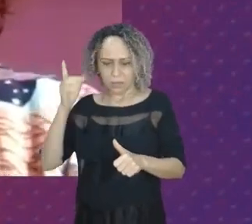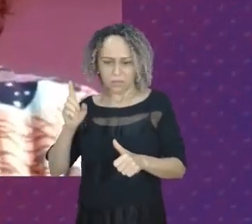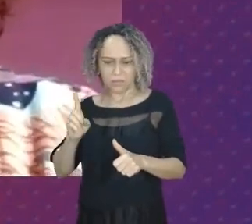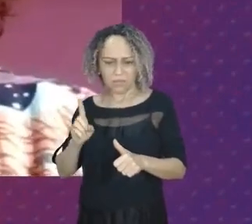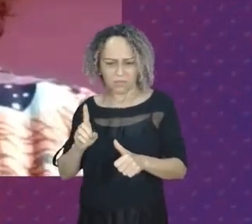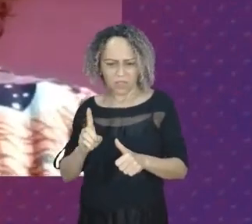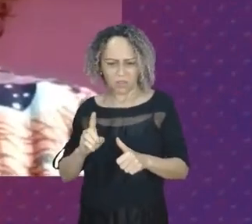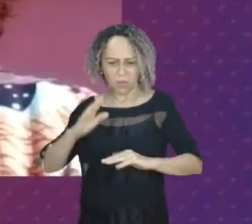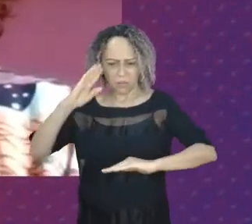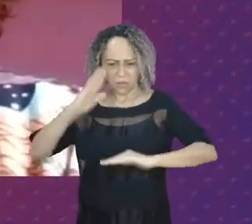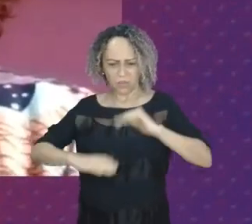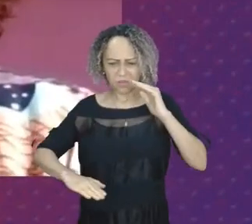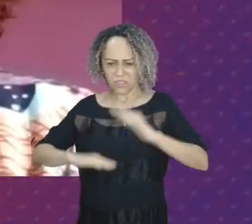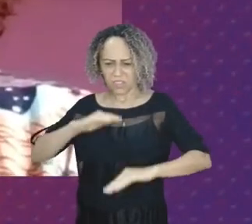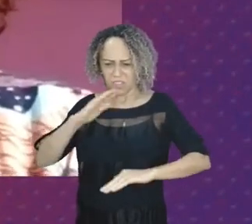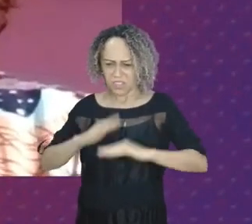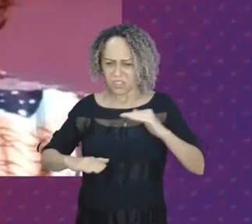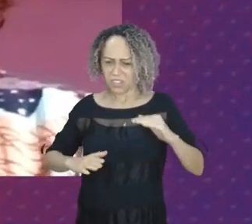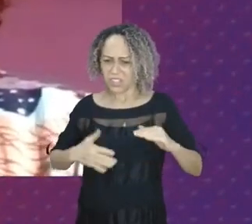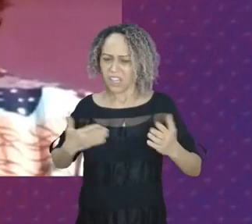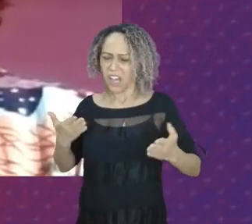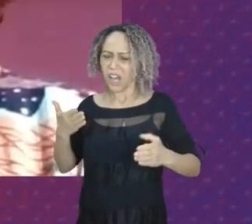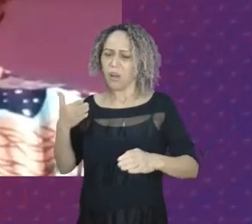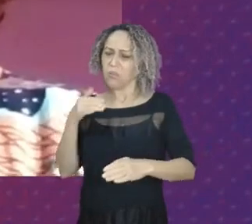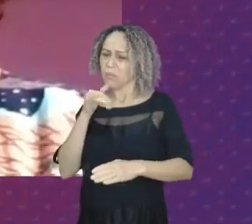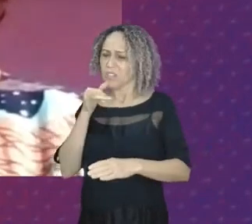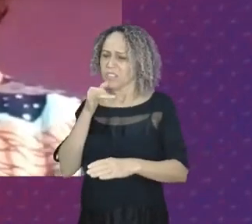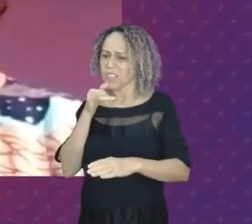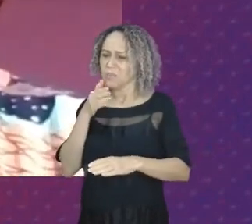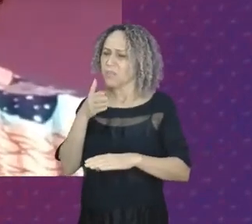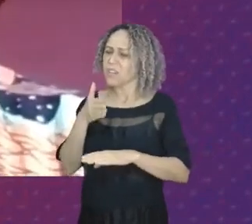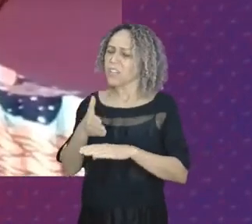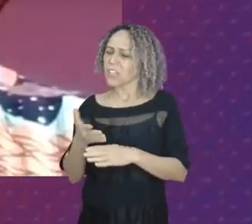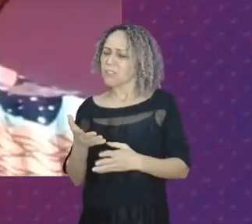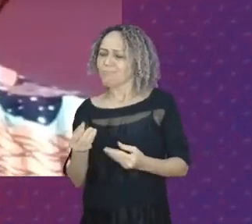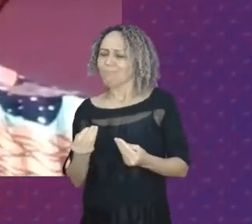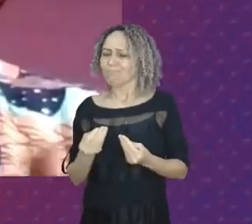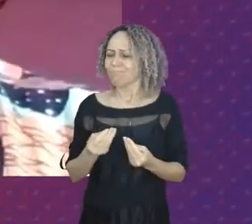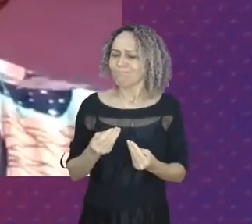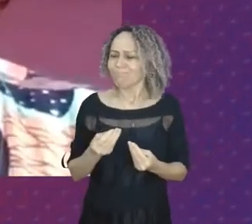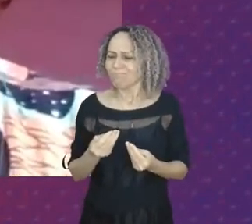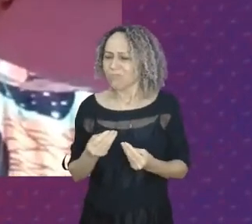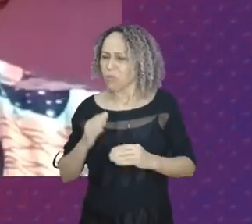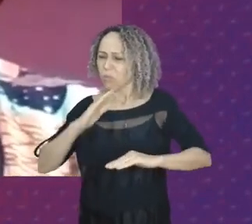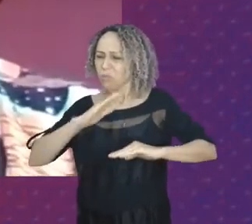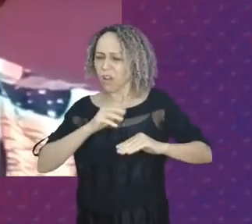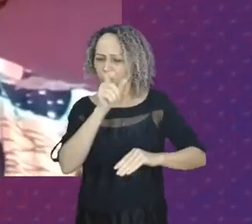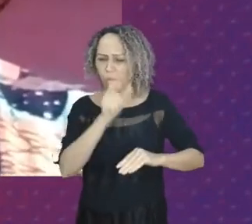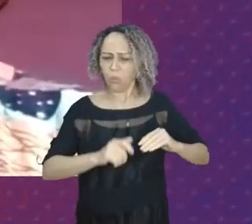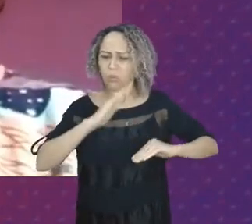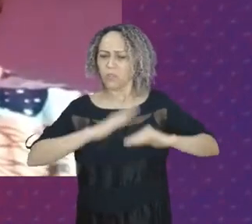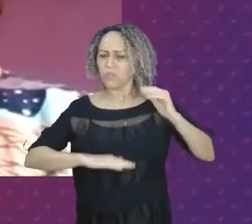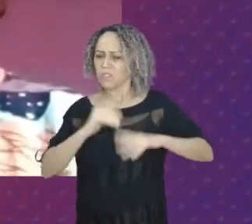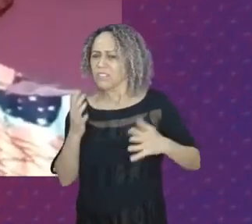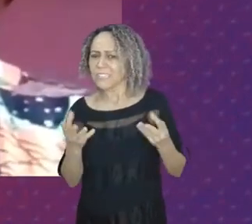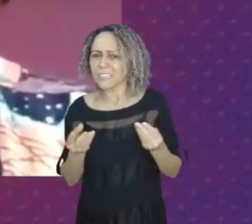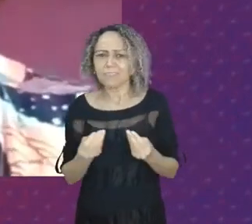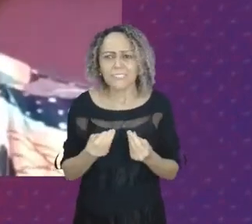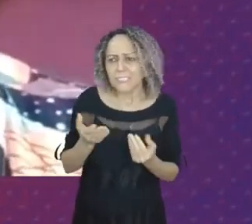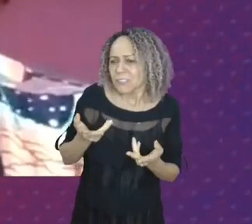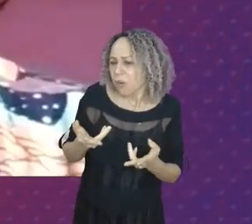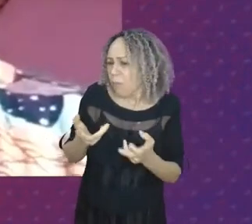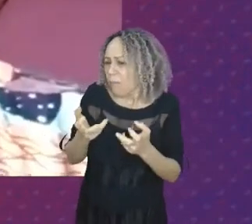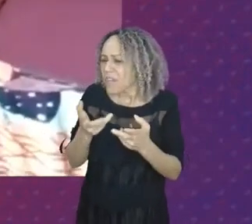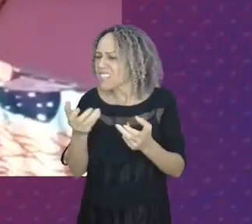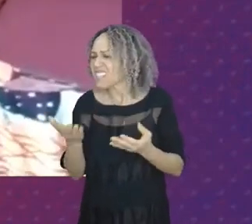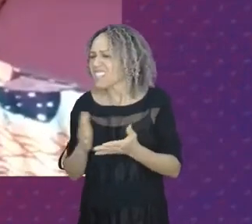compreende o que é uma violência doméstica e como ela se dá, ele colabora para que a mulher não saia